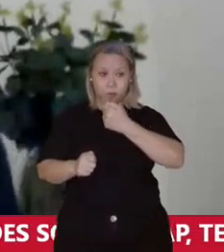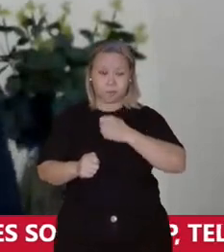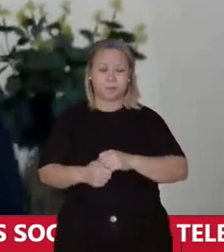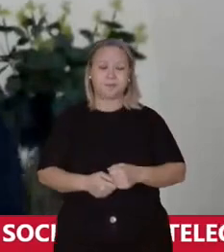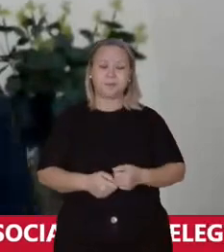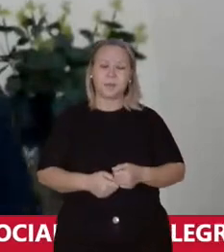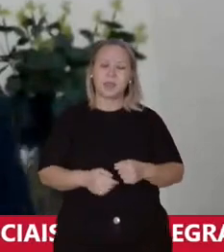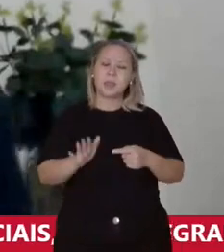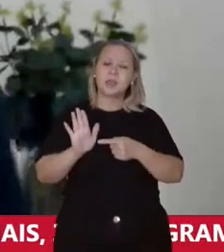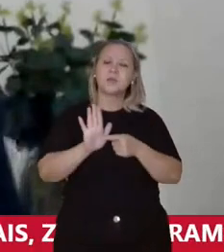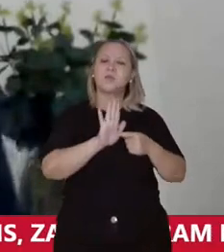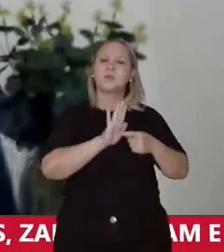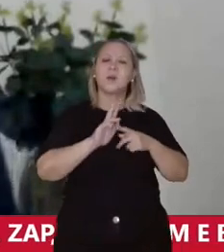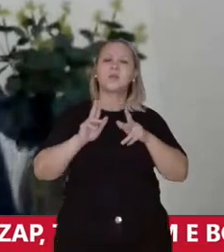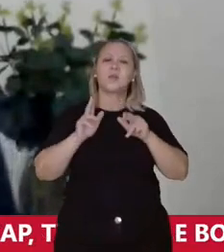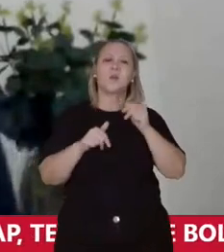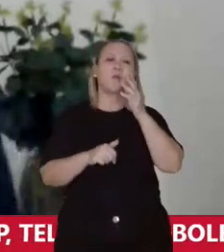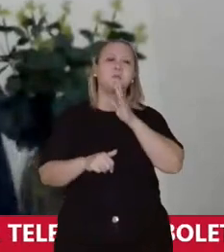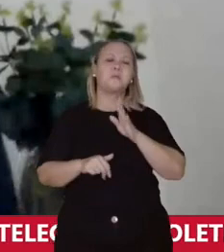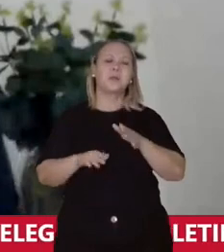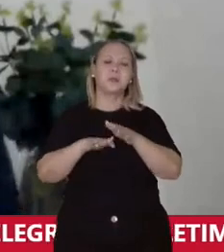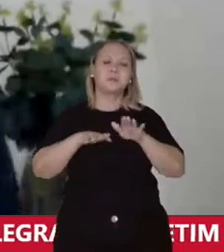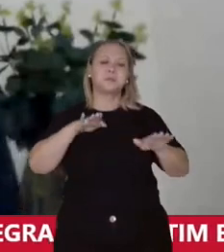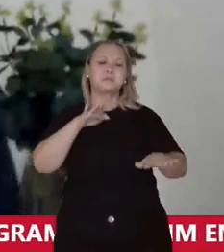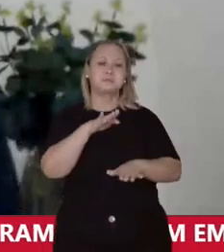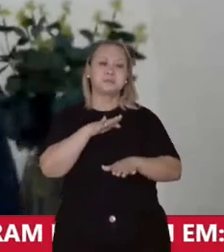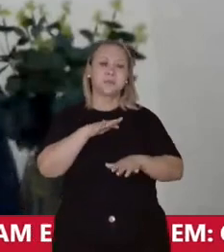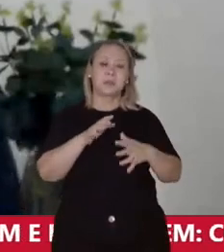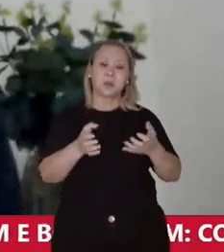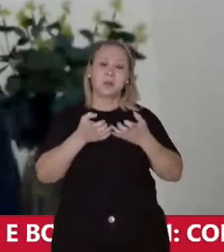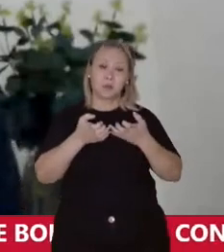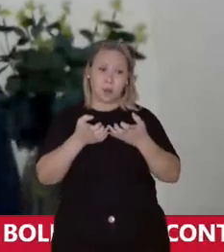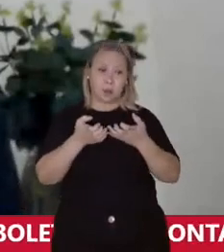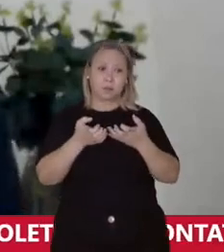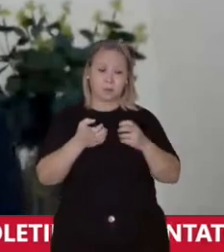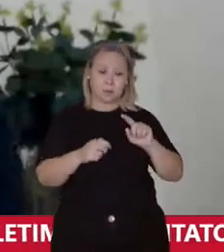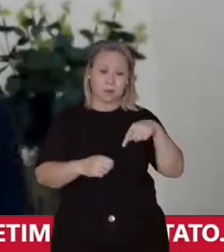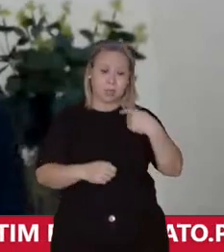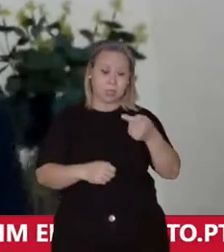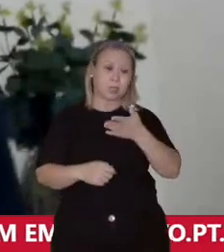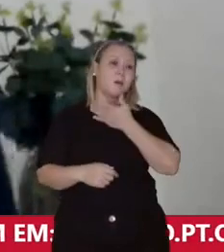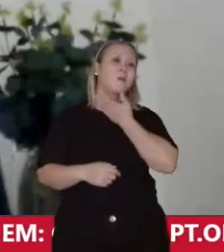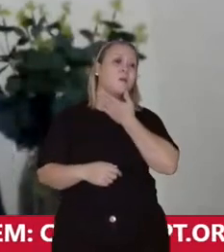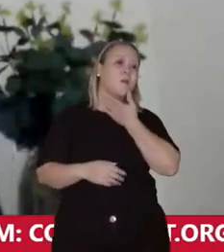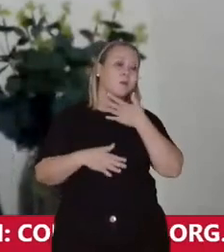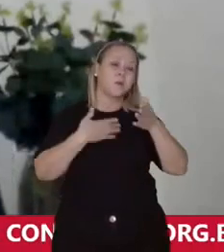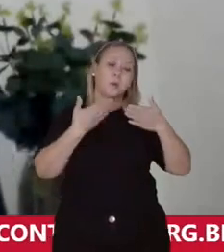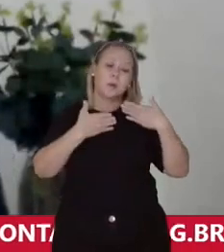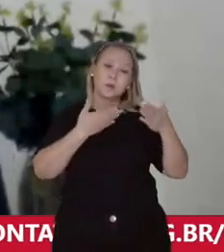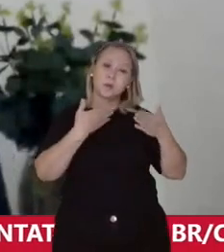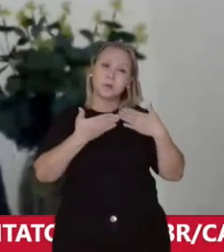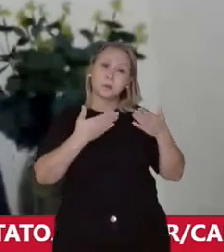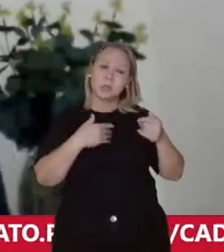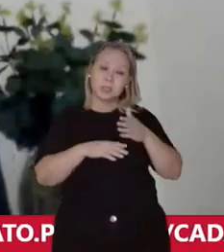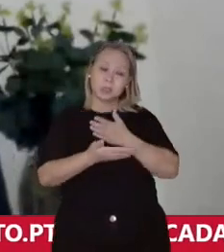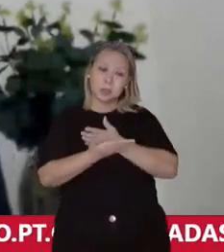tão desigual, né? Então eu queria, nessa próxima bate-papo, rodada, vamos começar